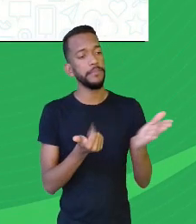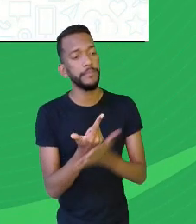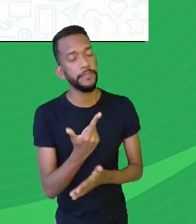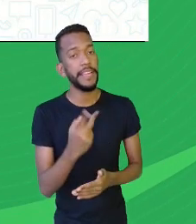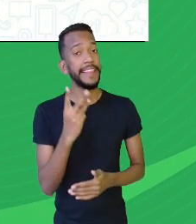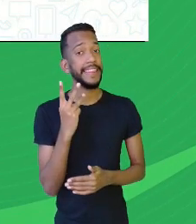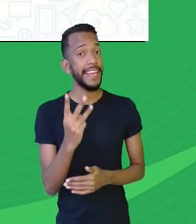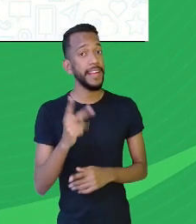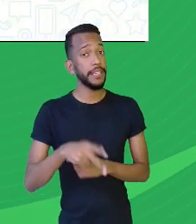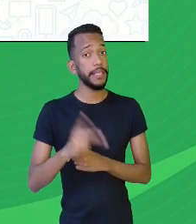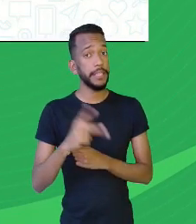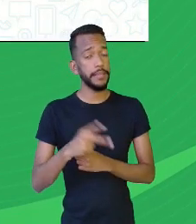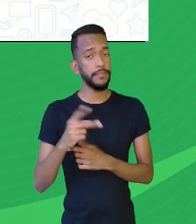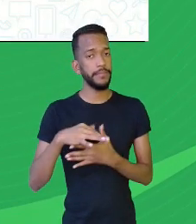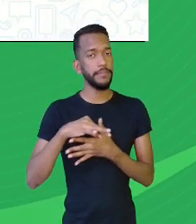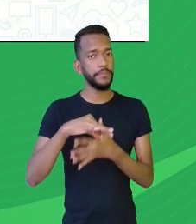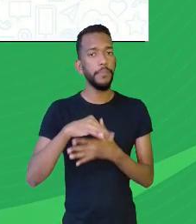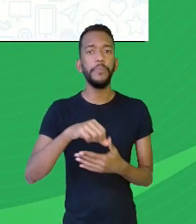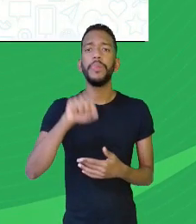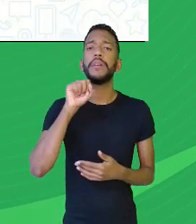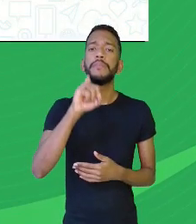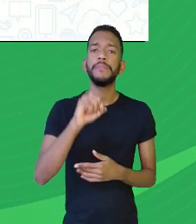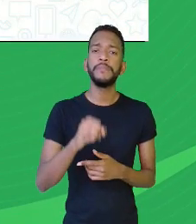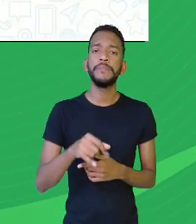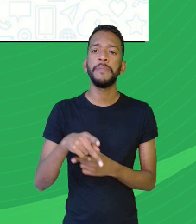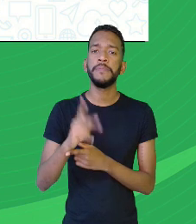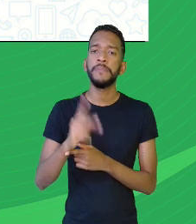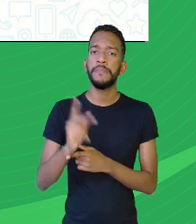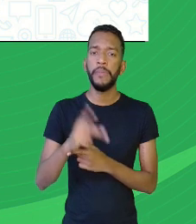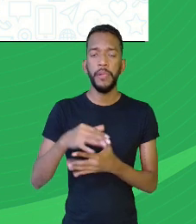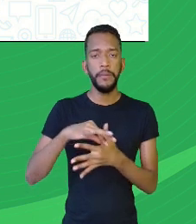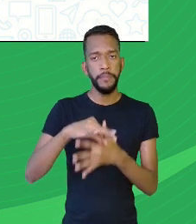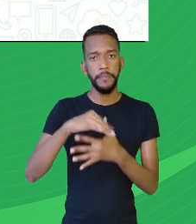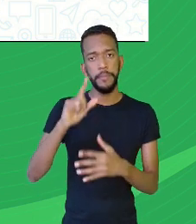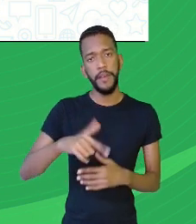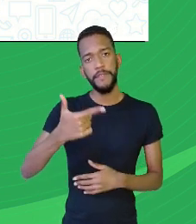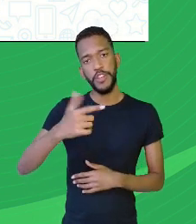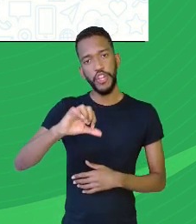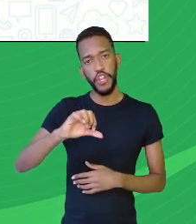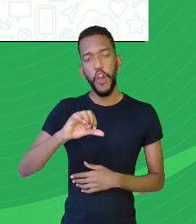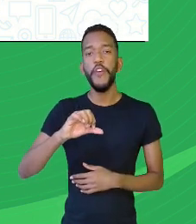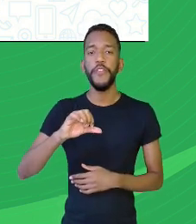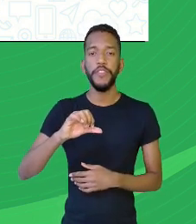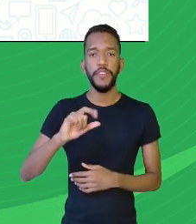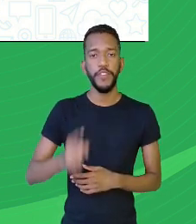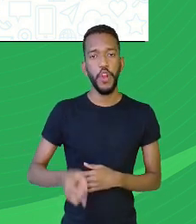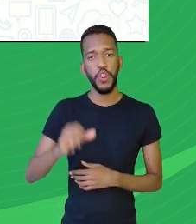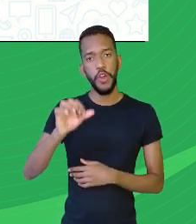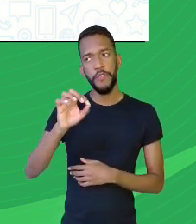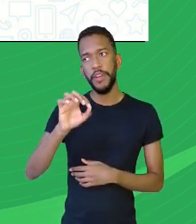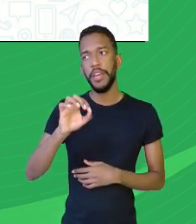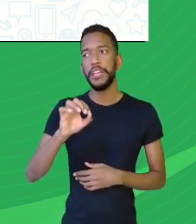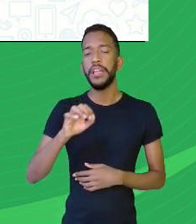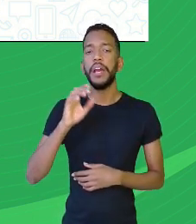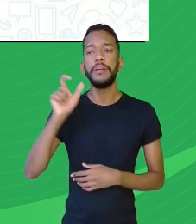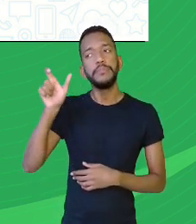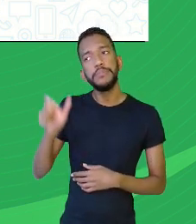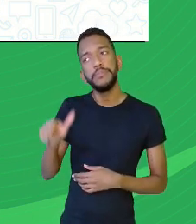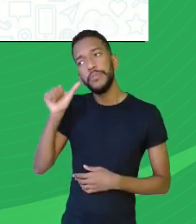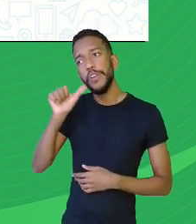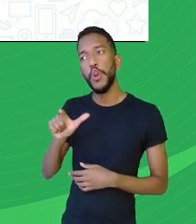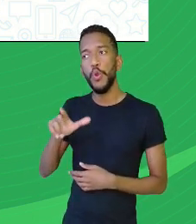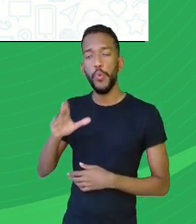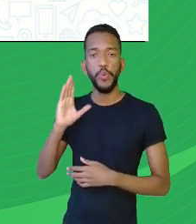de carne. Se o quilo da carne estava custando R$ 29,90, quanto gastou, Dona